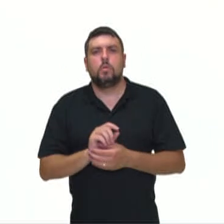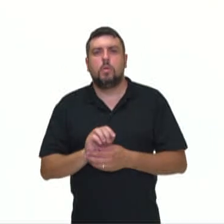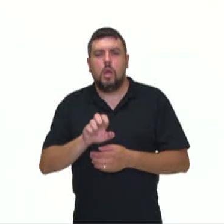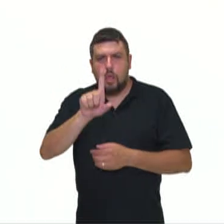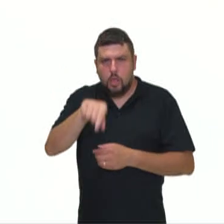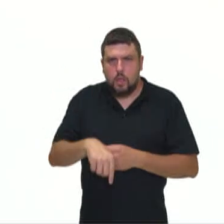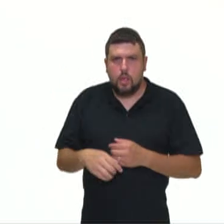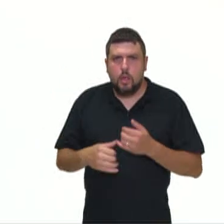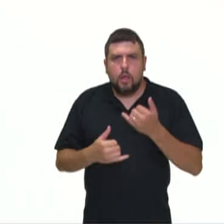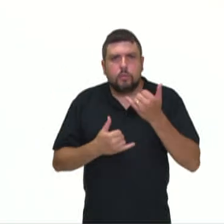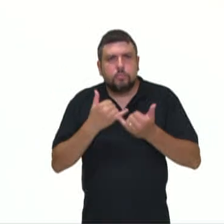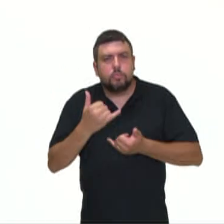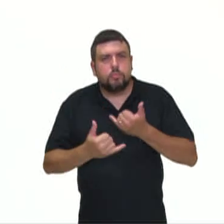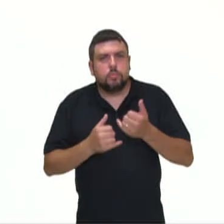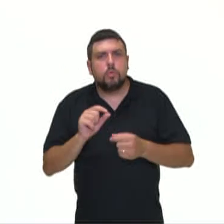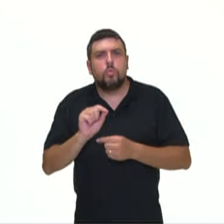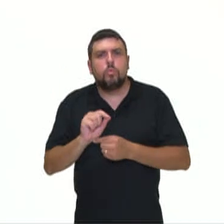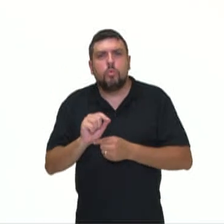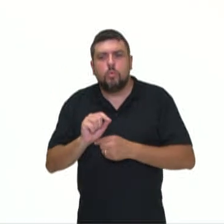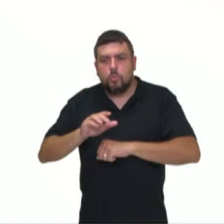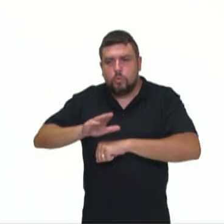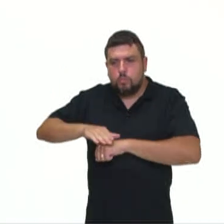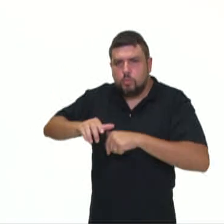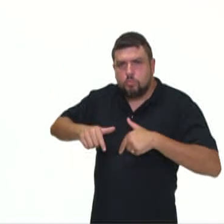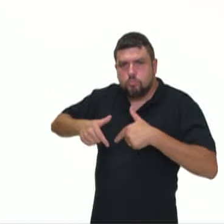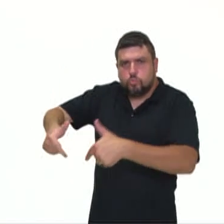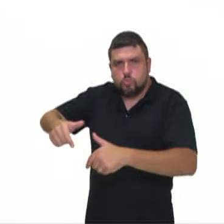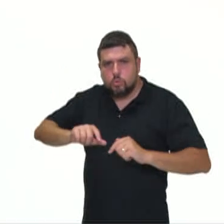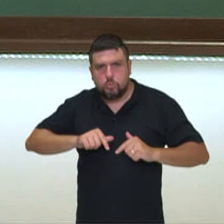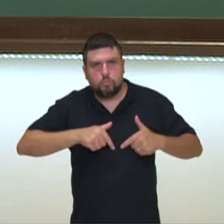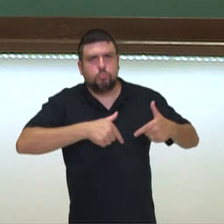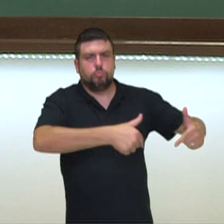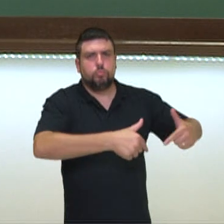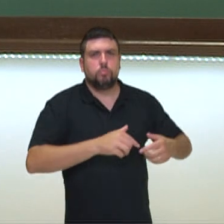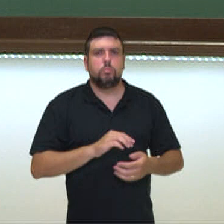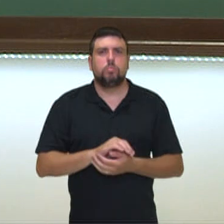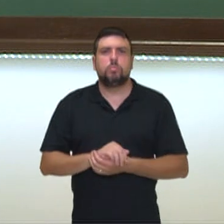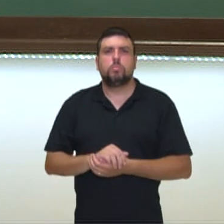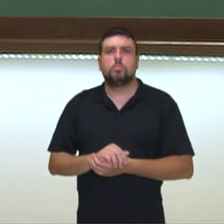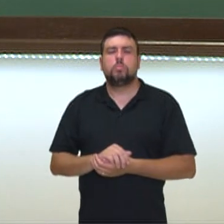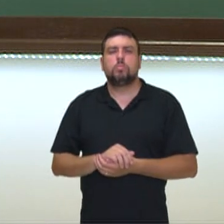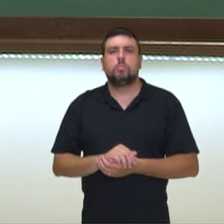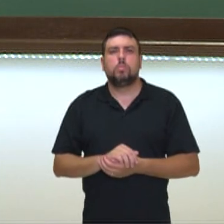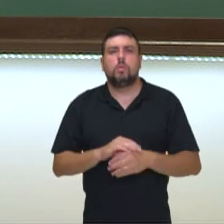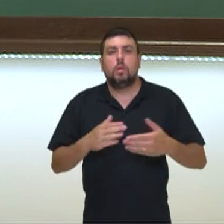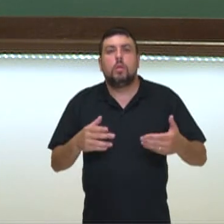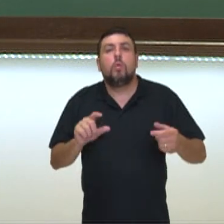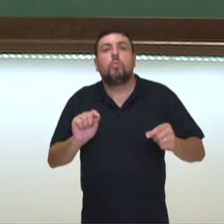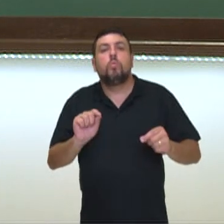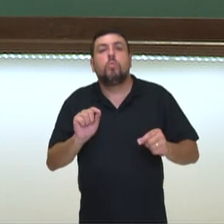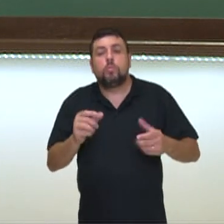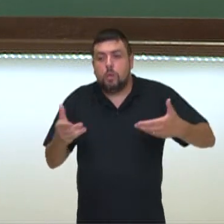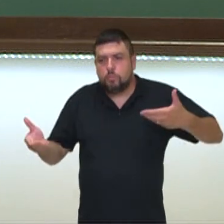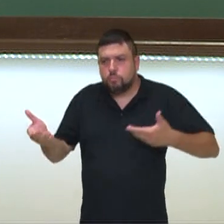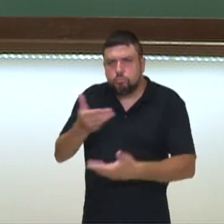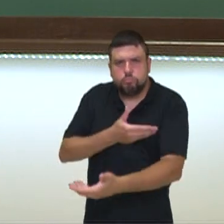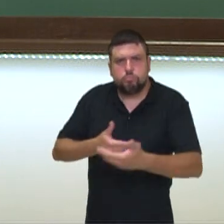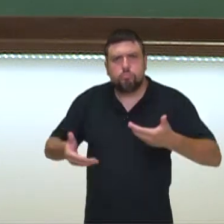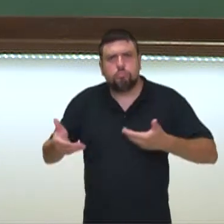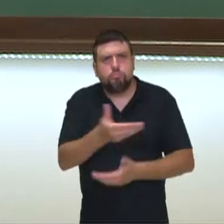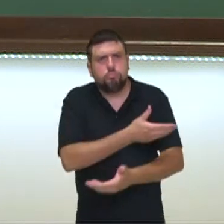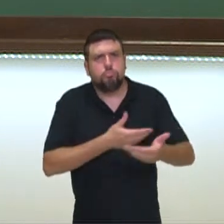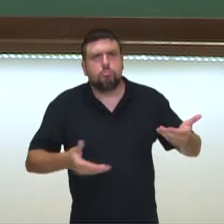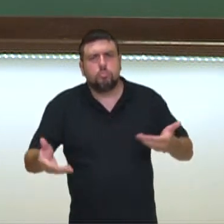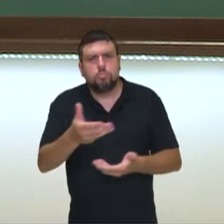com altas doses de ação e gasto de energia. Então, como está dizendo, é para integrar, é para